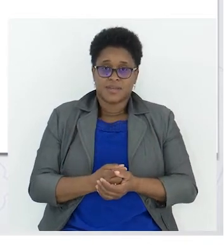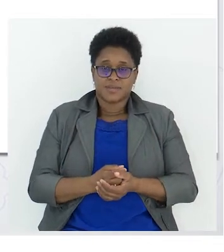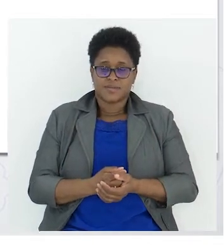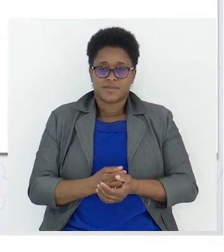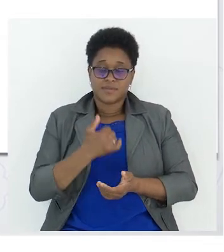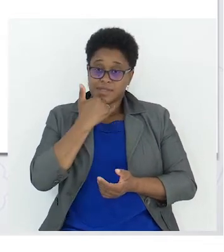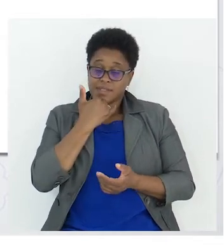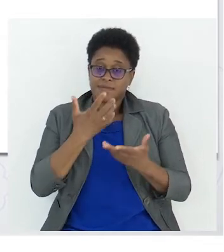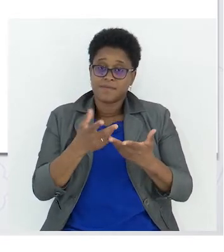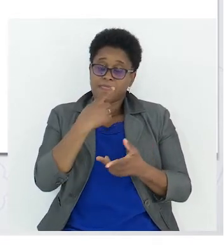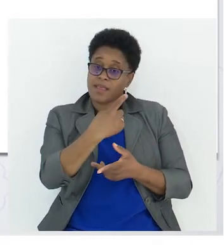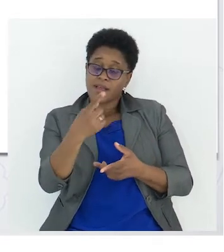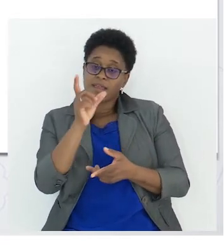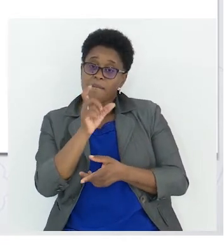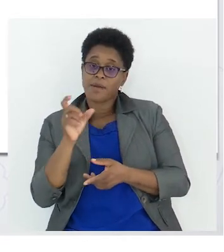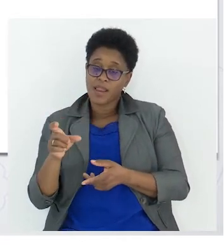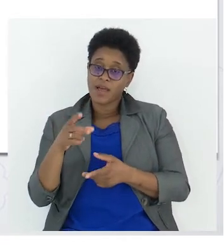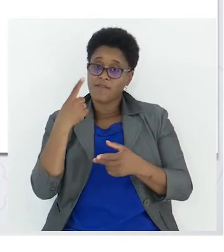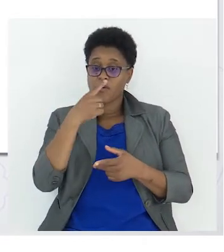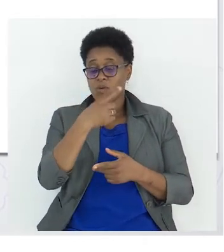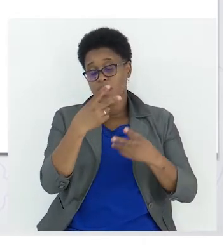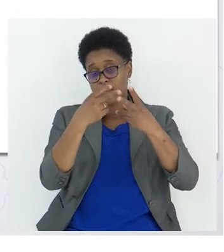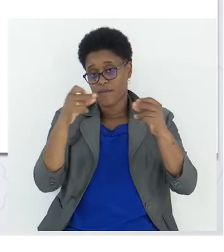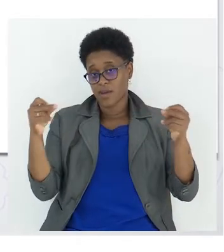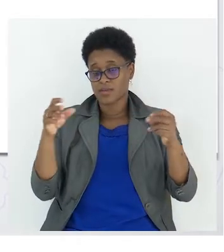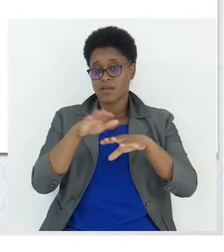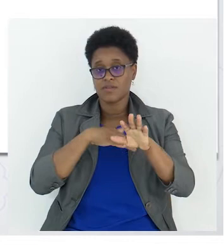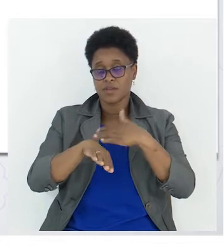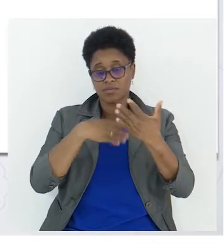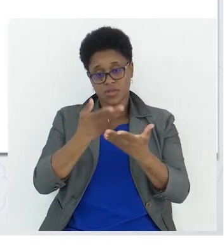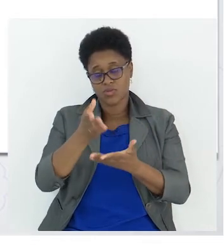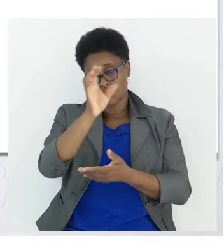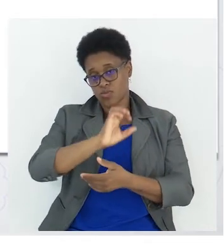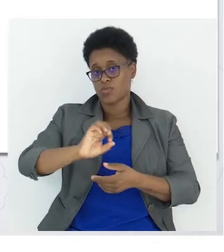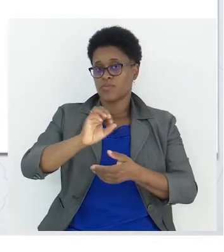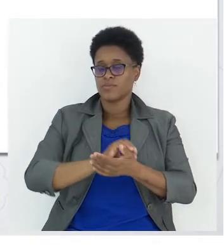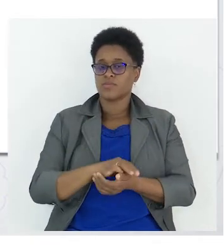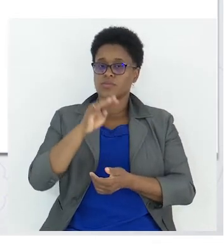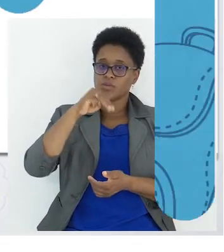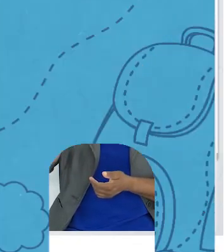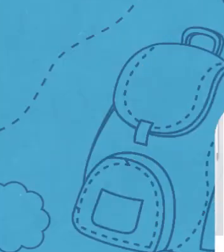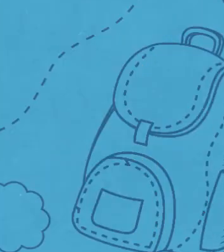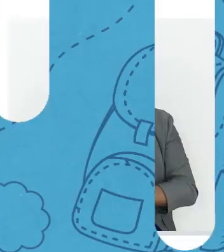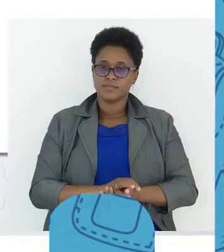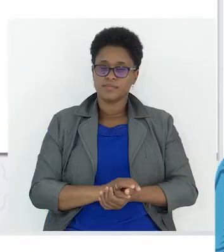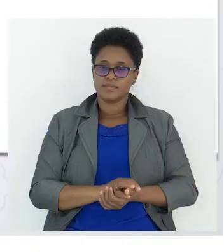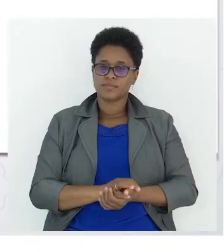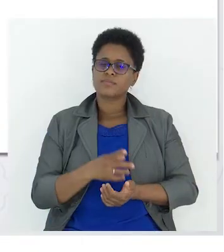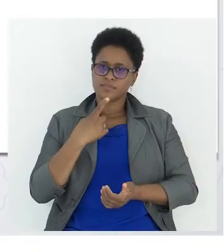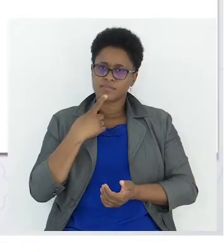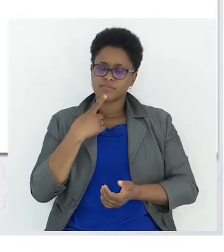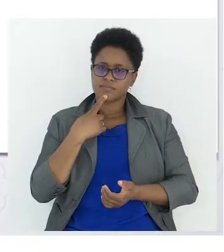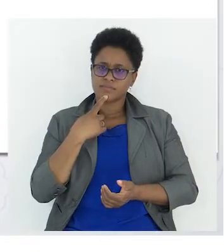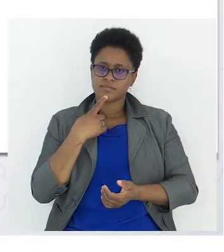Cada palavra, em cada frase, vais fazer a sua apresentação morfológica. Acompanhaste com